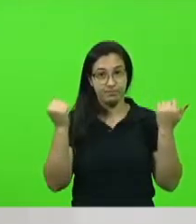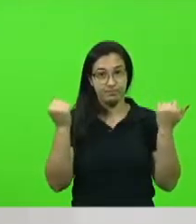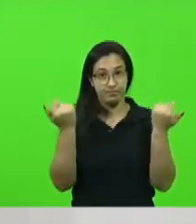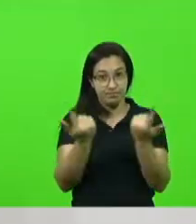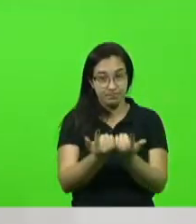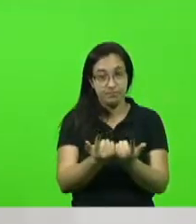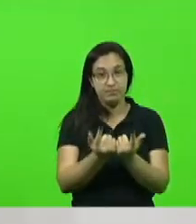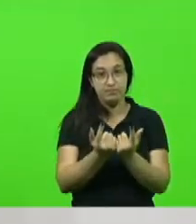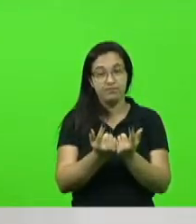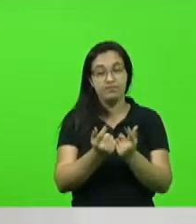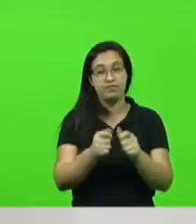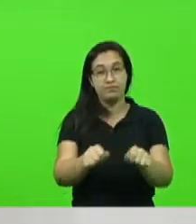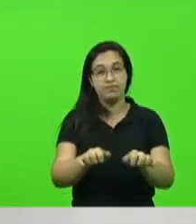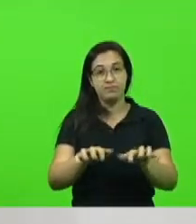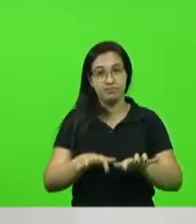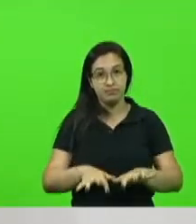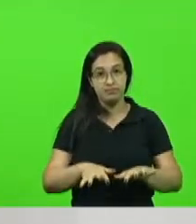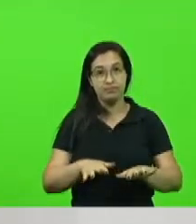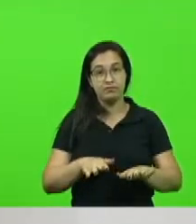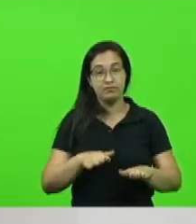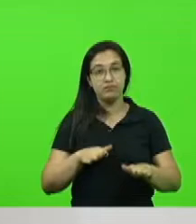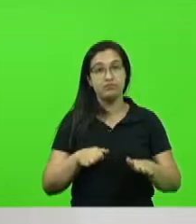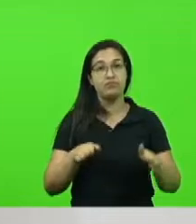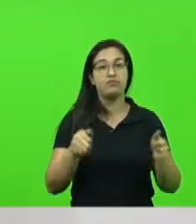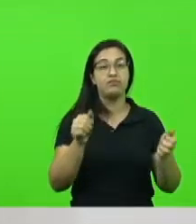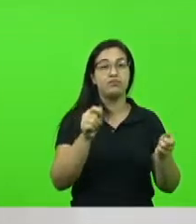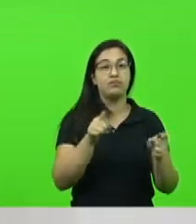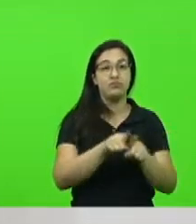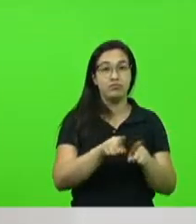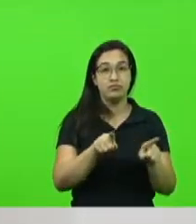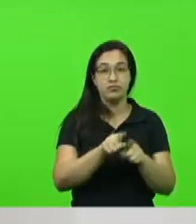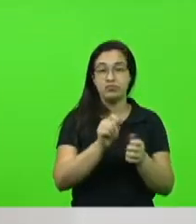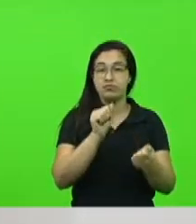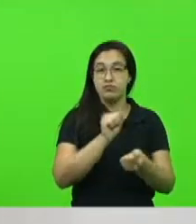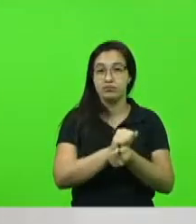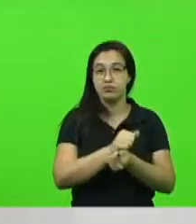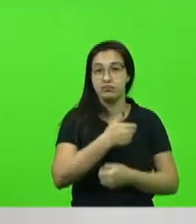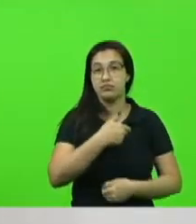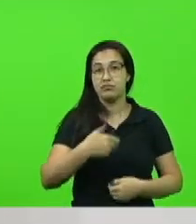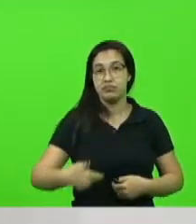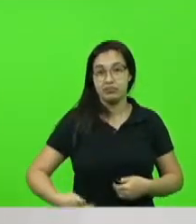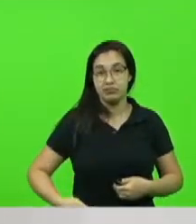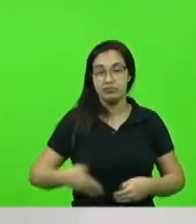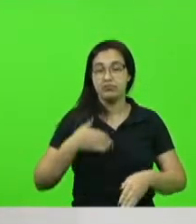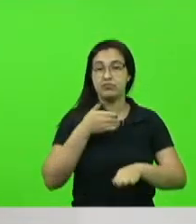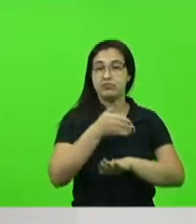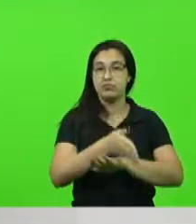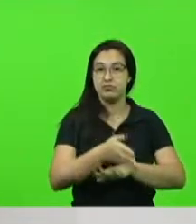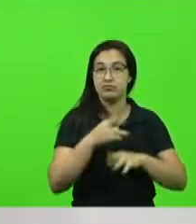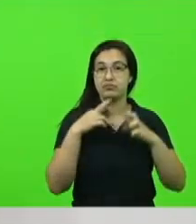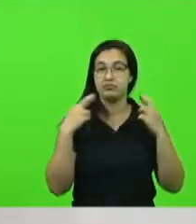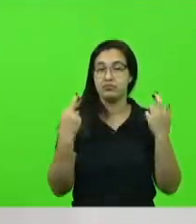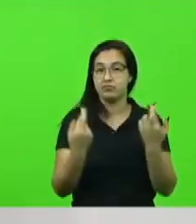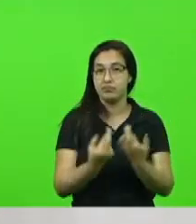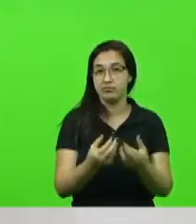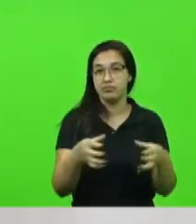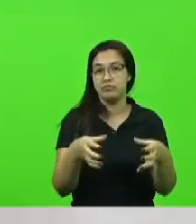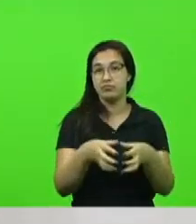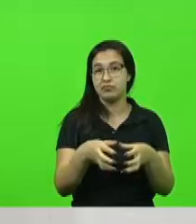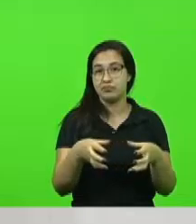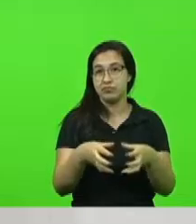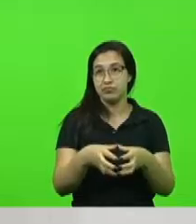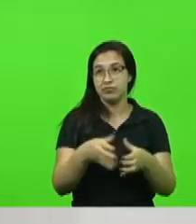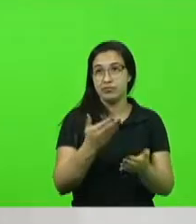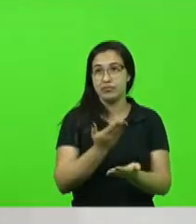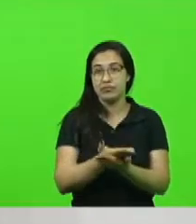o debate junto ao governo. Temos participado das reuniões desse grupo de